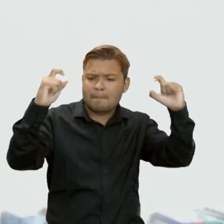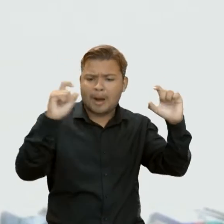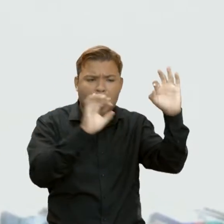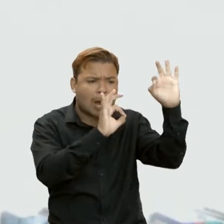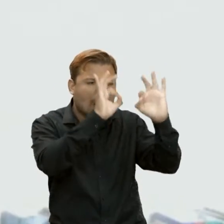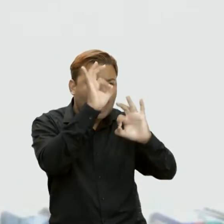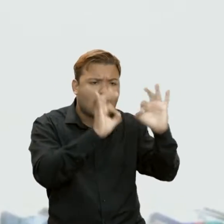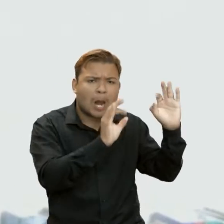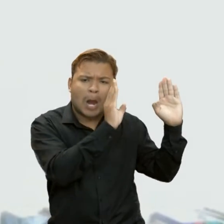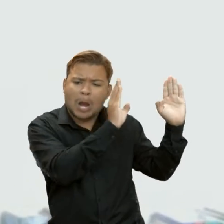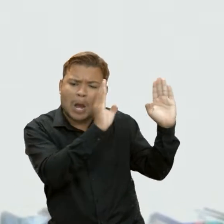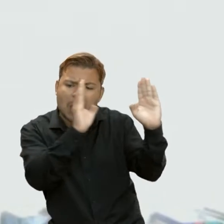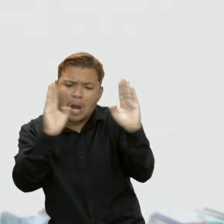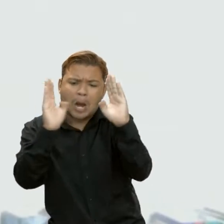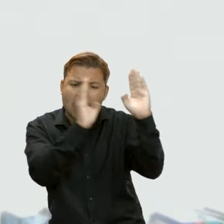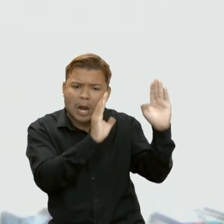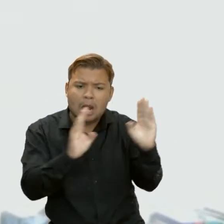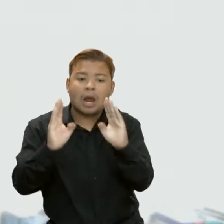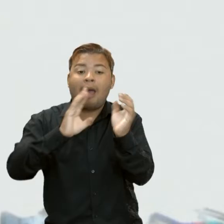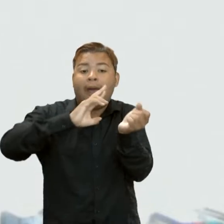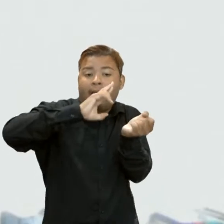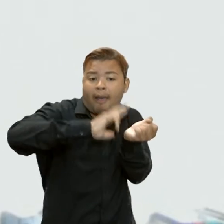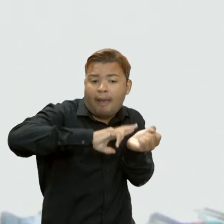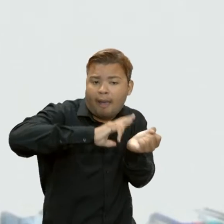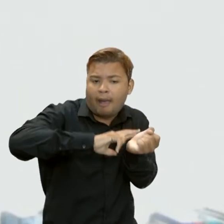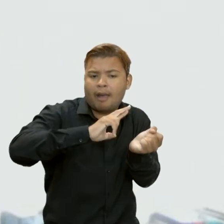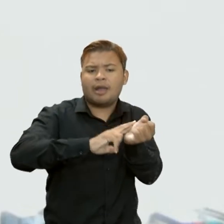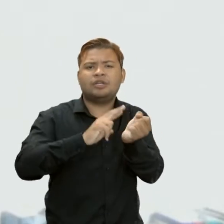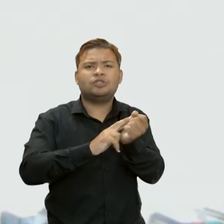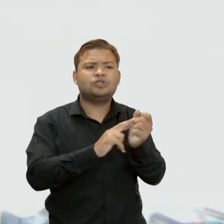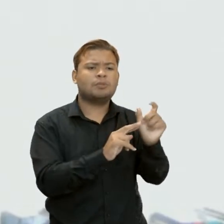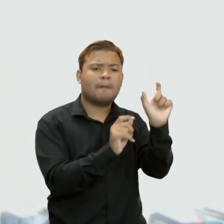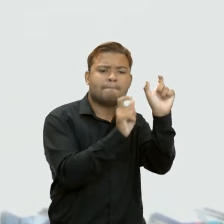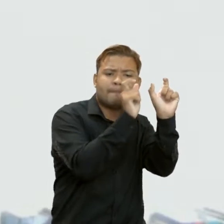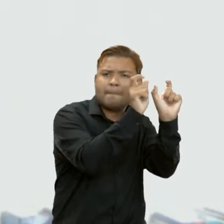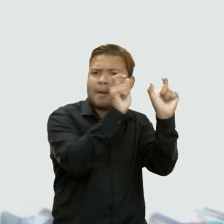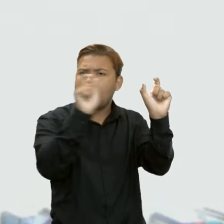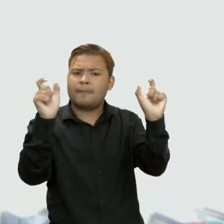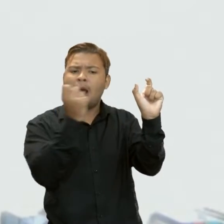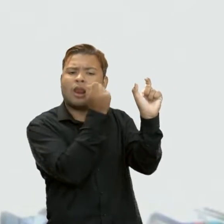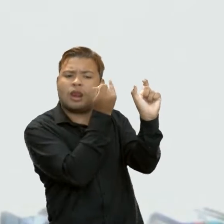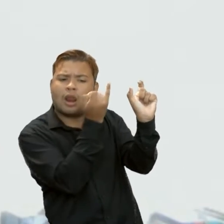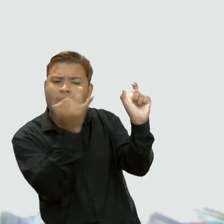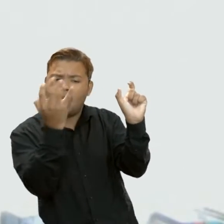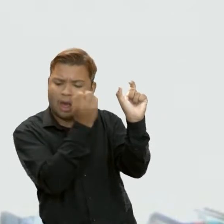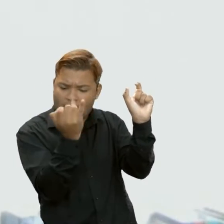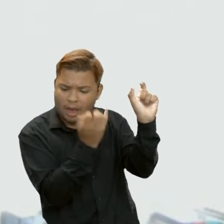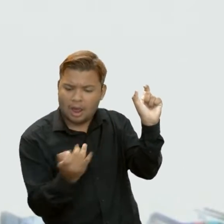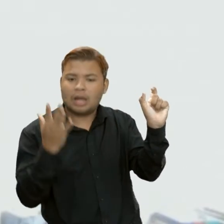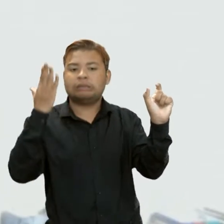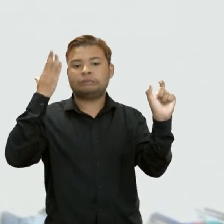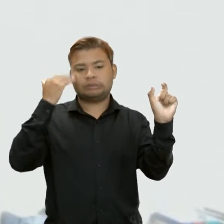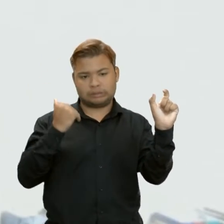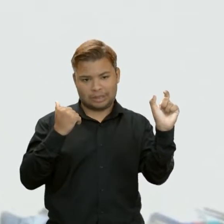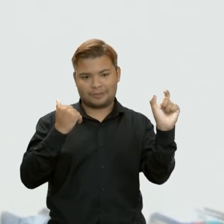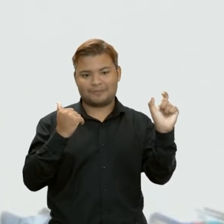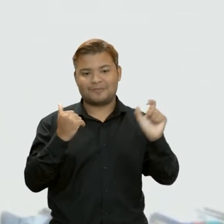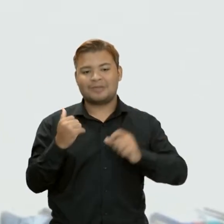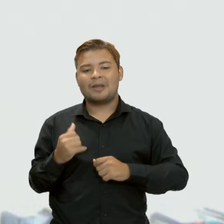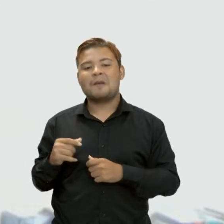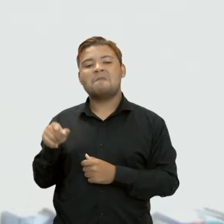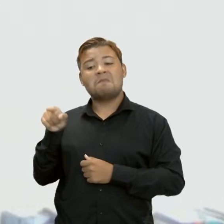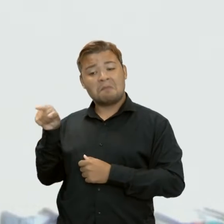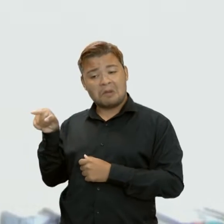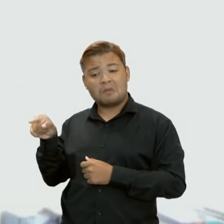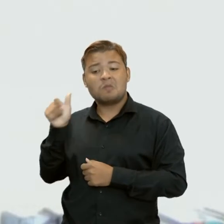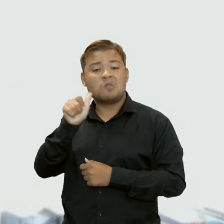linguagem pautada no ritmo, na métrica, mas no final ela cita com o metro, né? Ela vai dizer